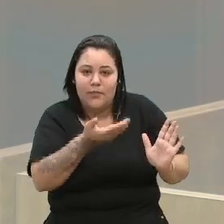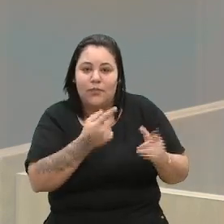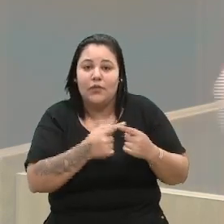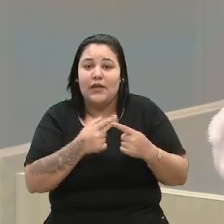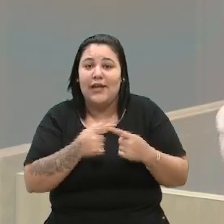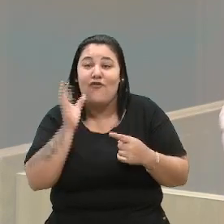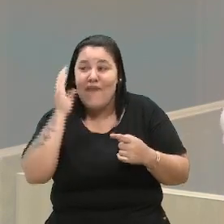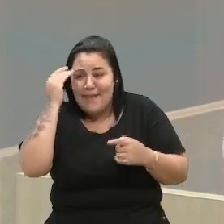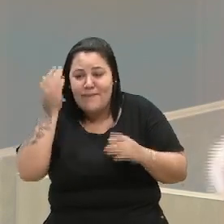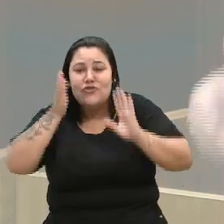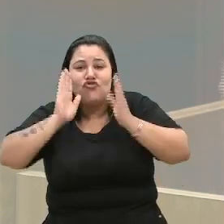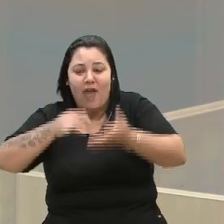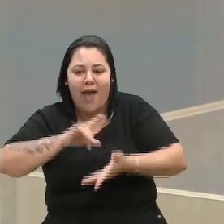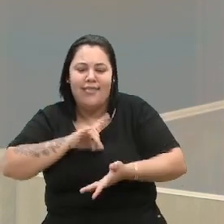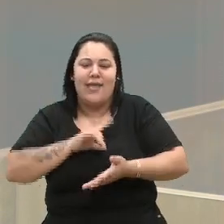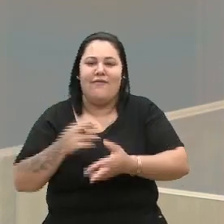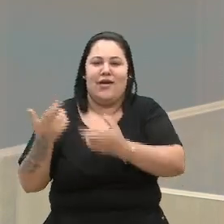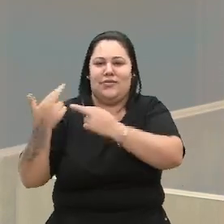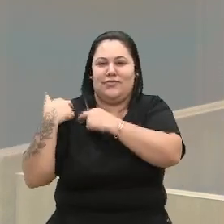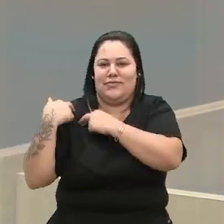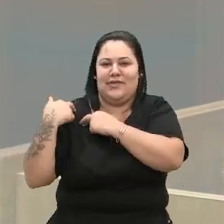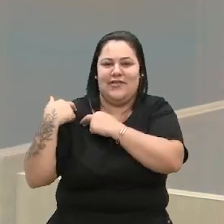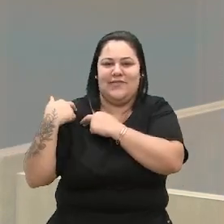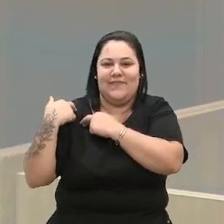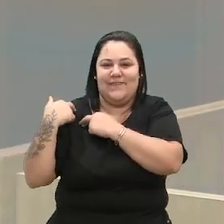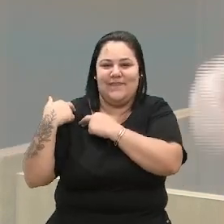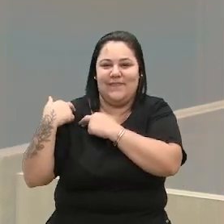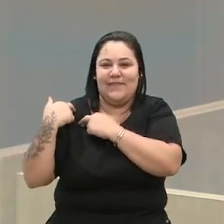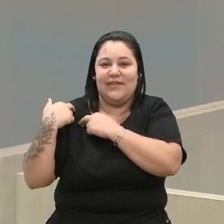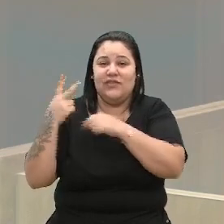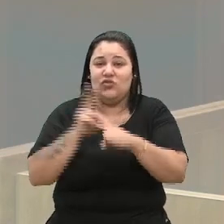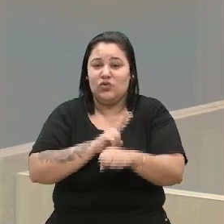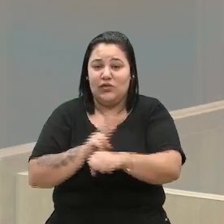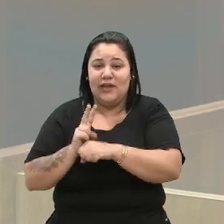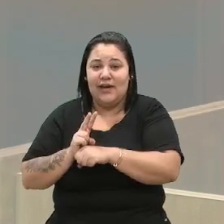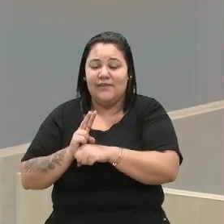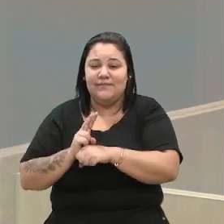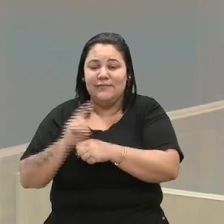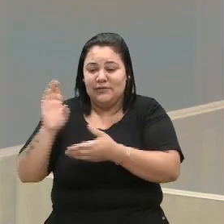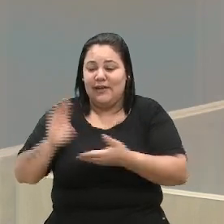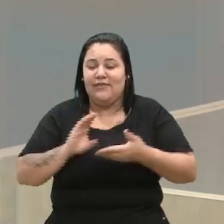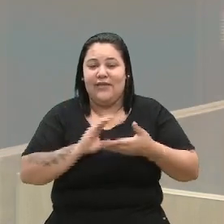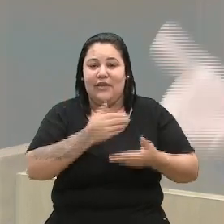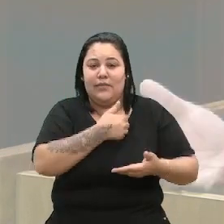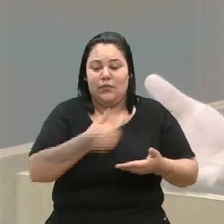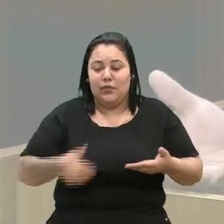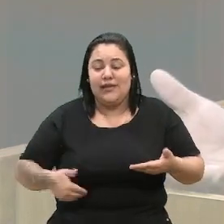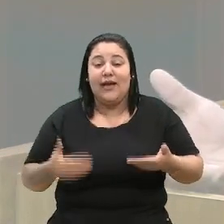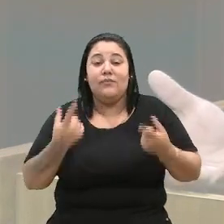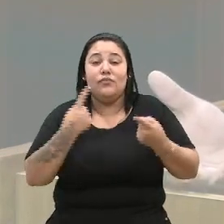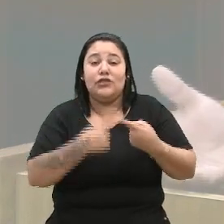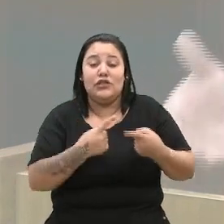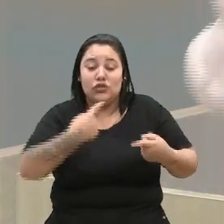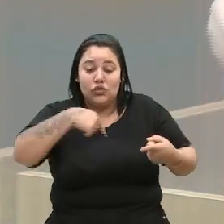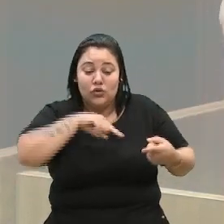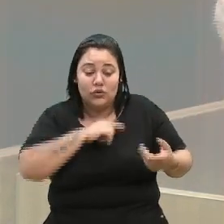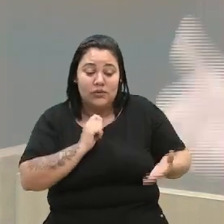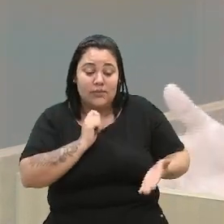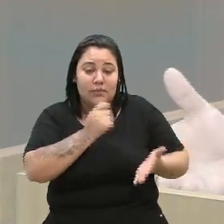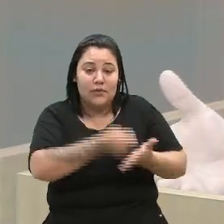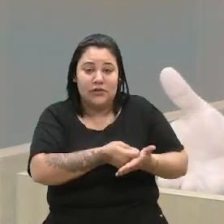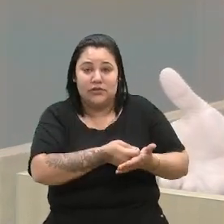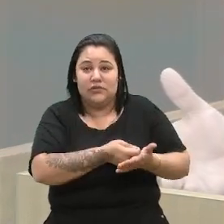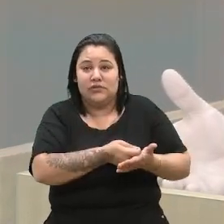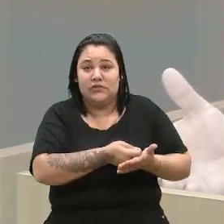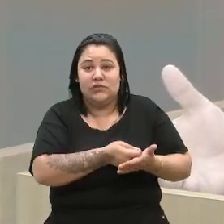já teve a responsabilidade de zelar pelo dinheiro público, porque se nós somos pagos, a gente não puxa